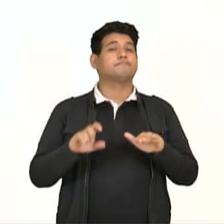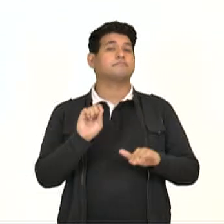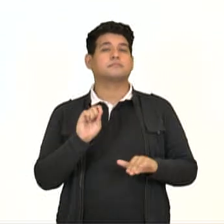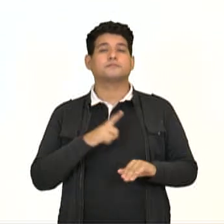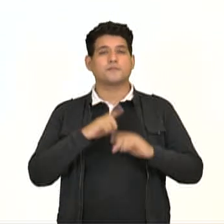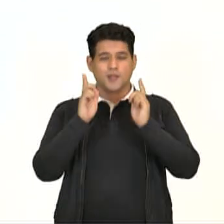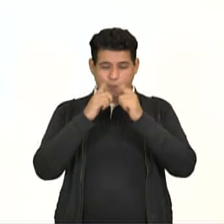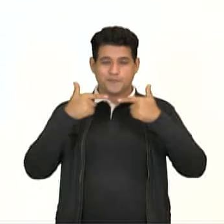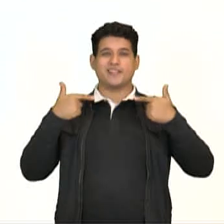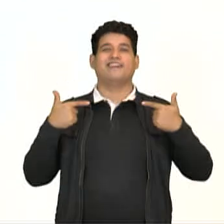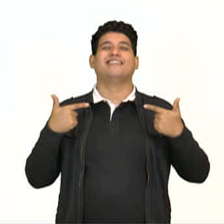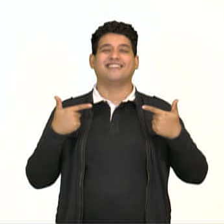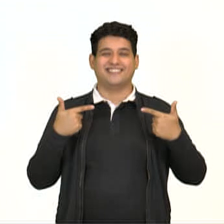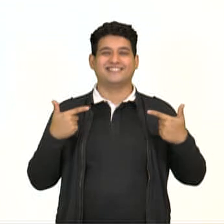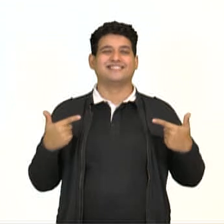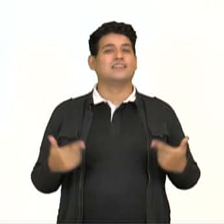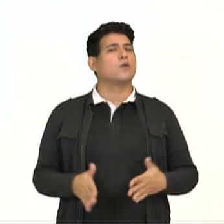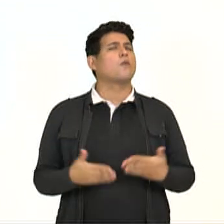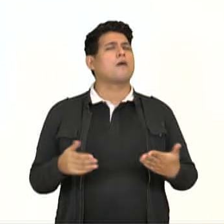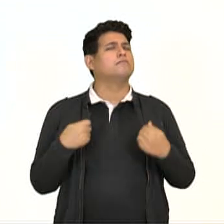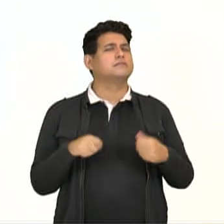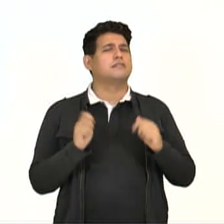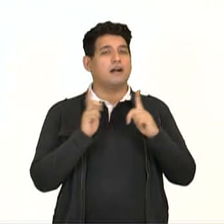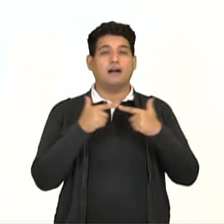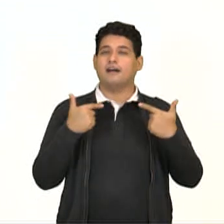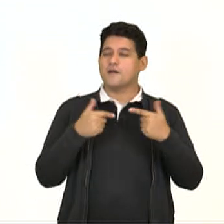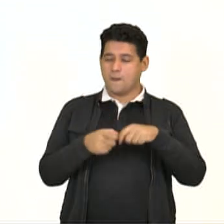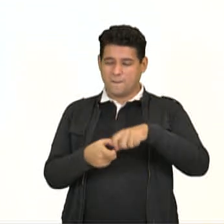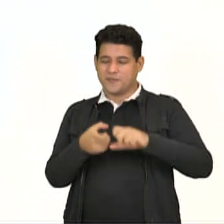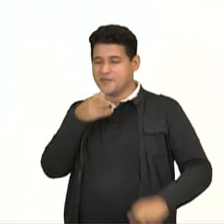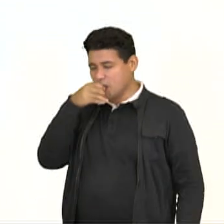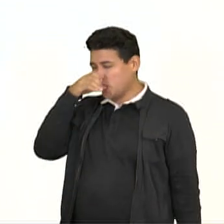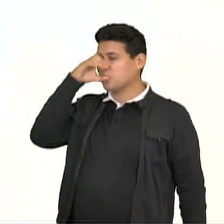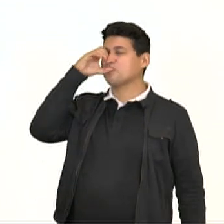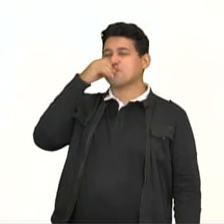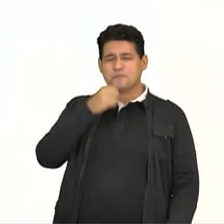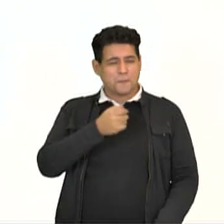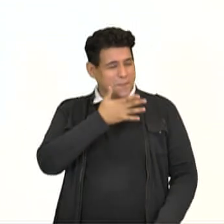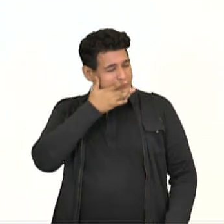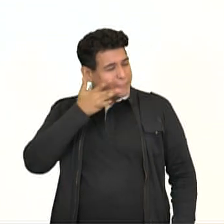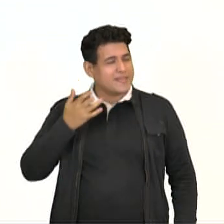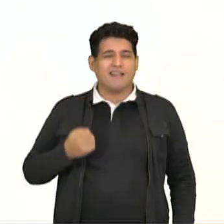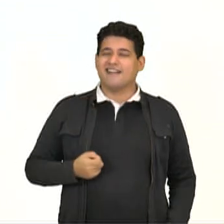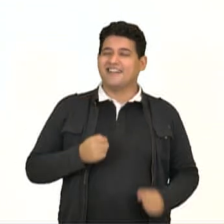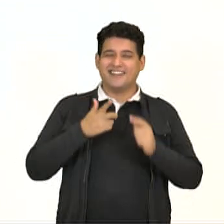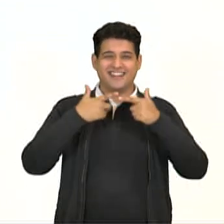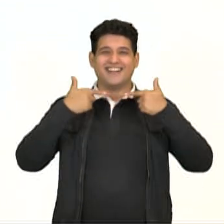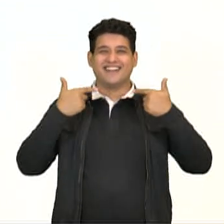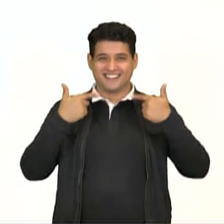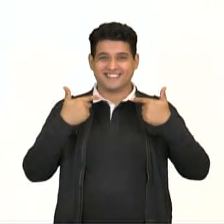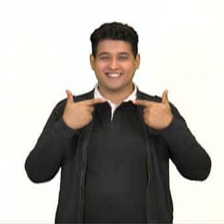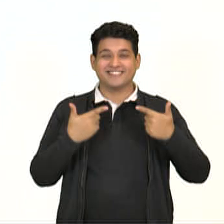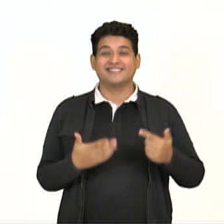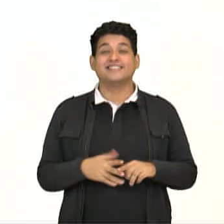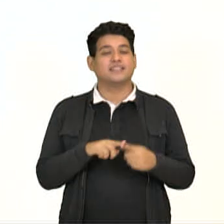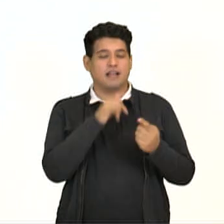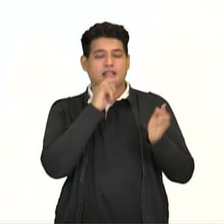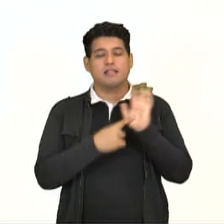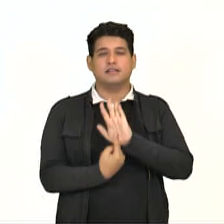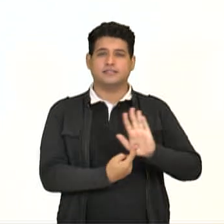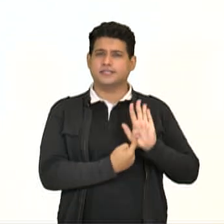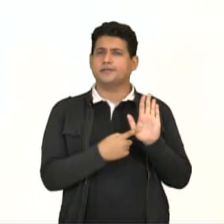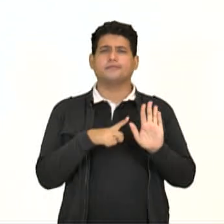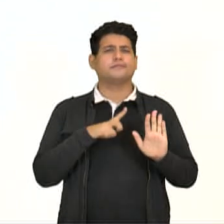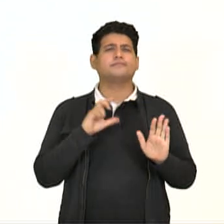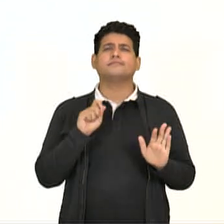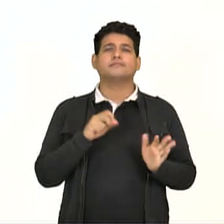você sorrir. Qual é essa condição? Tomar uma Coca-Cola. Tá? Então, esse exemplo que eu trouxe aqui para vocês é